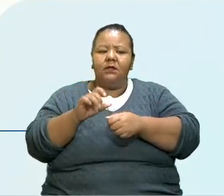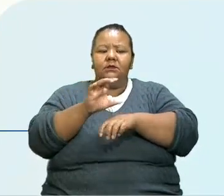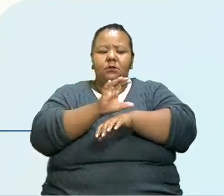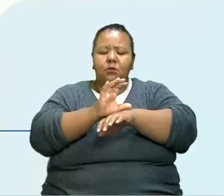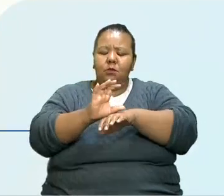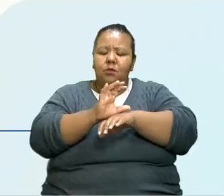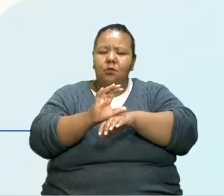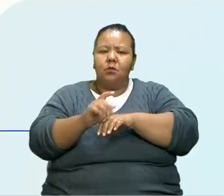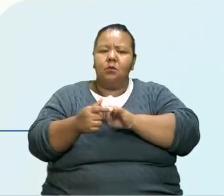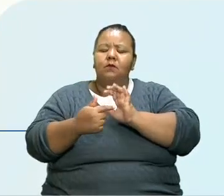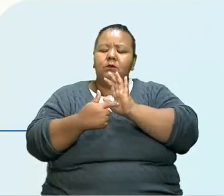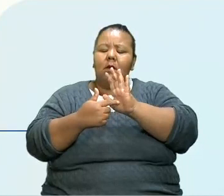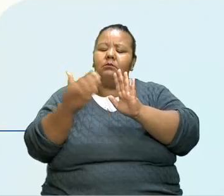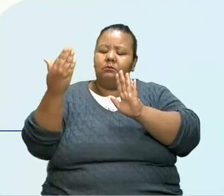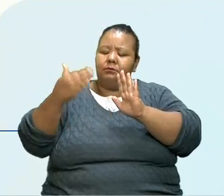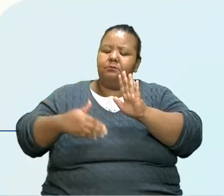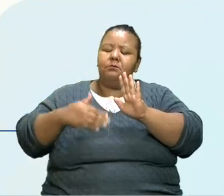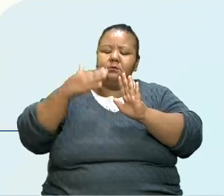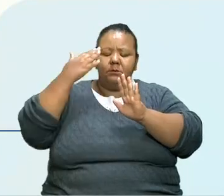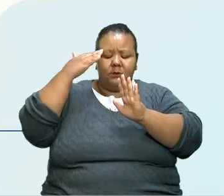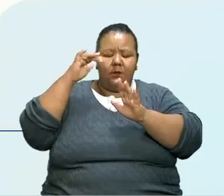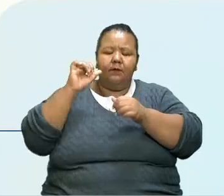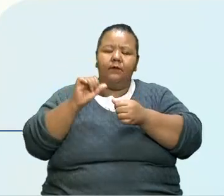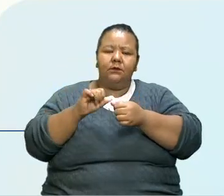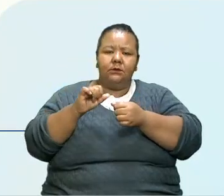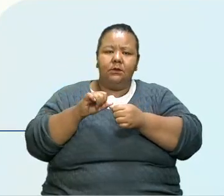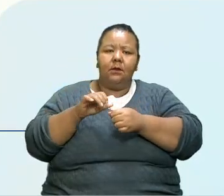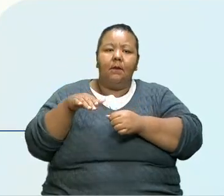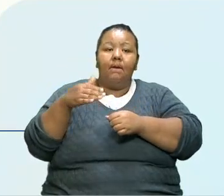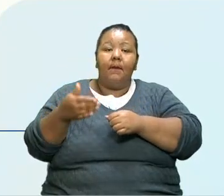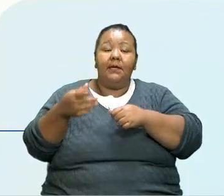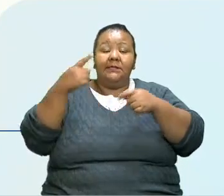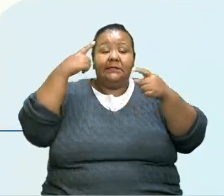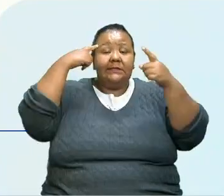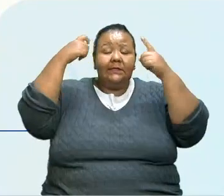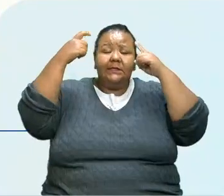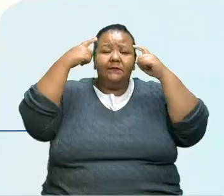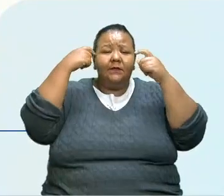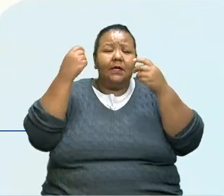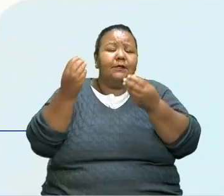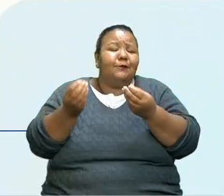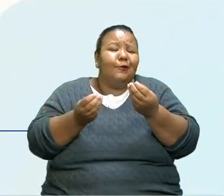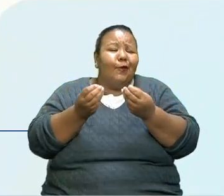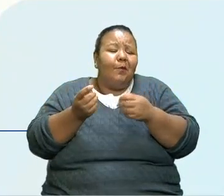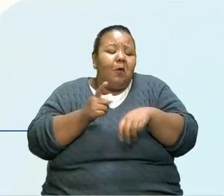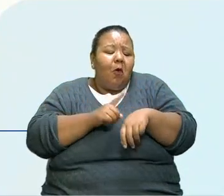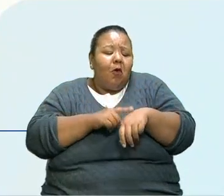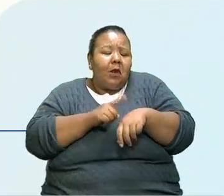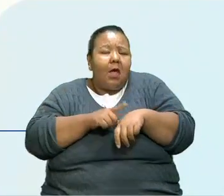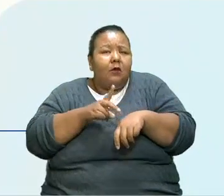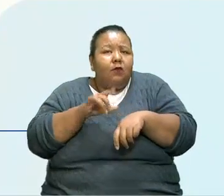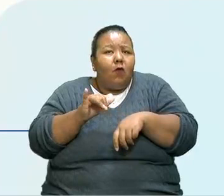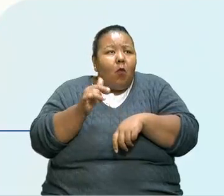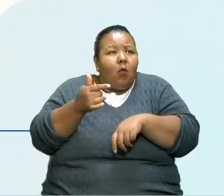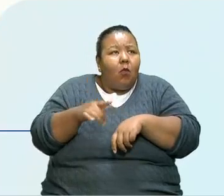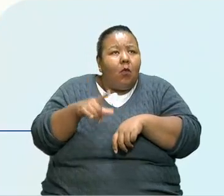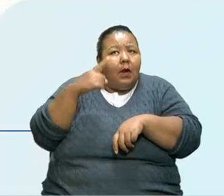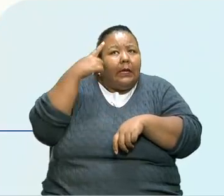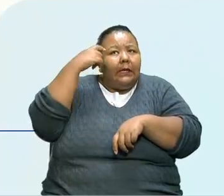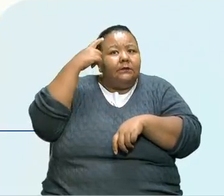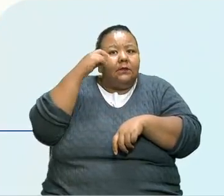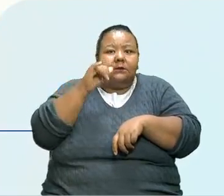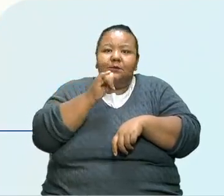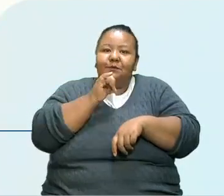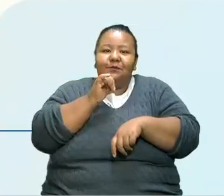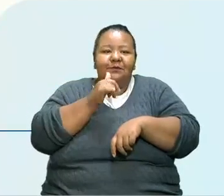que você sabe fazer o que foi proposto, mas a criatividade não tem horário marcado. Eu não consigo definir que ela vai